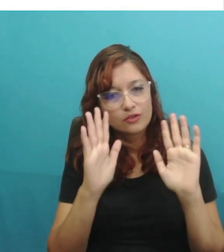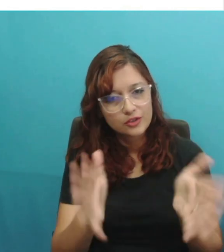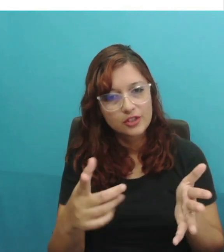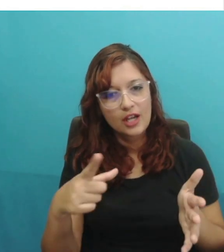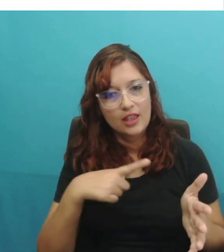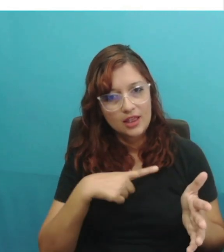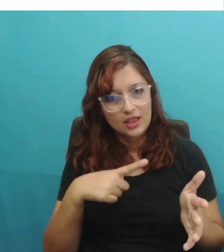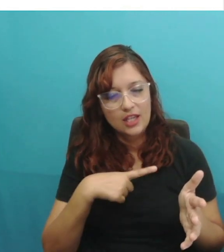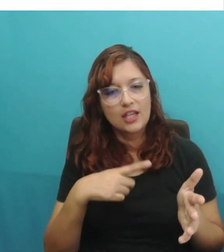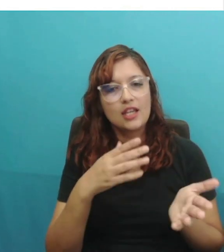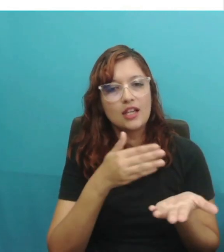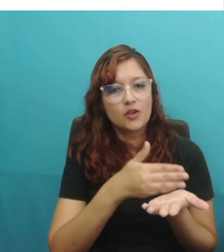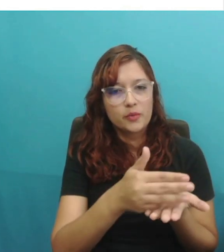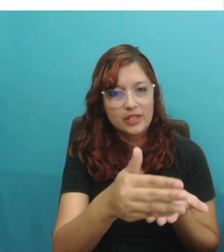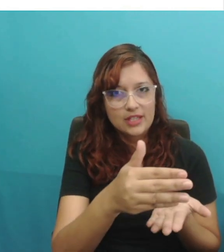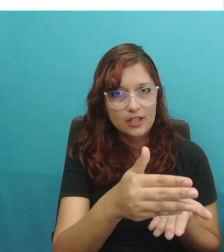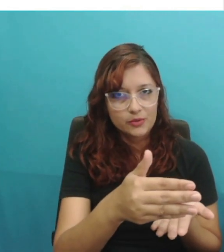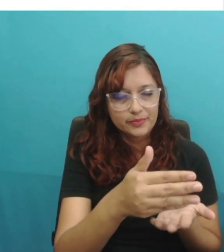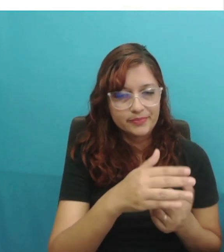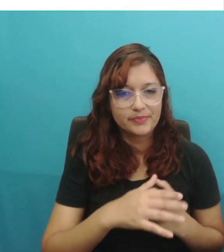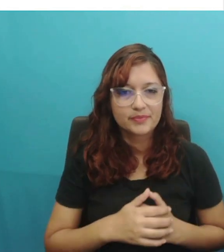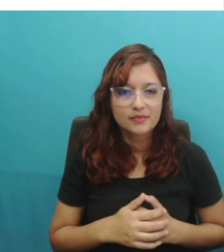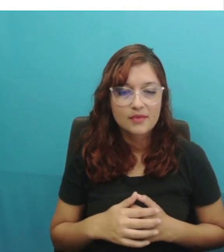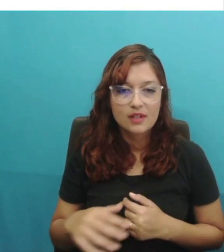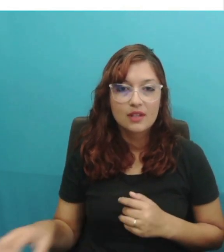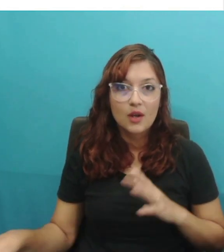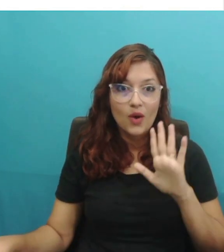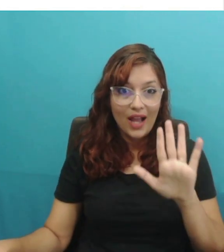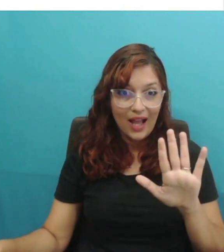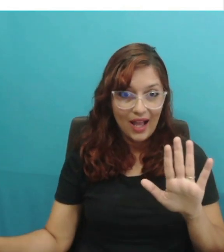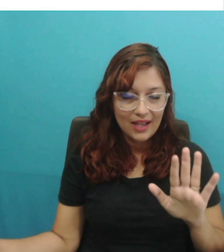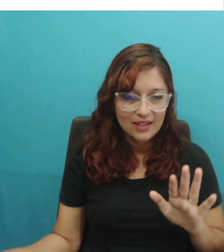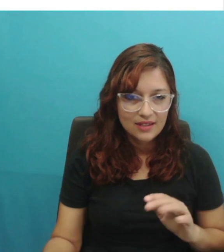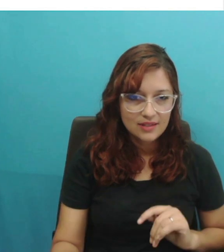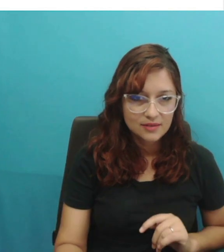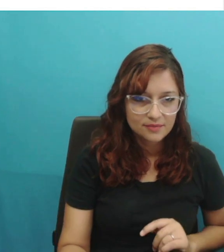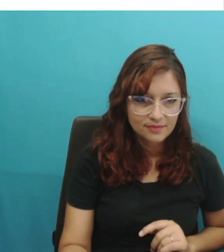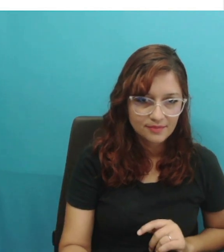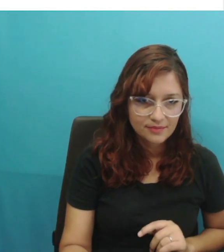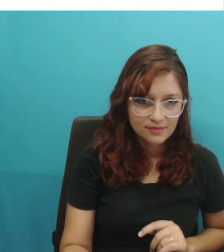Quando eu cheguei, a reunião já tinha começado.